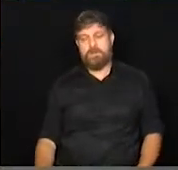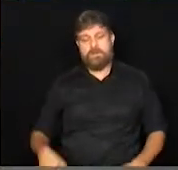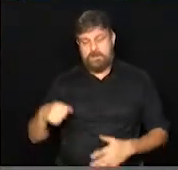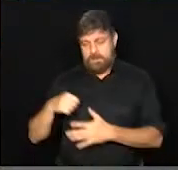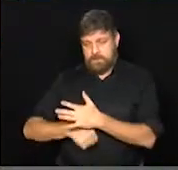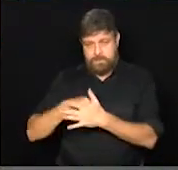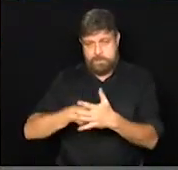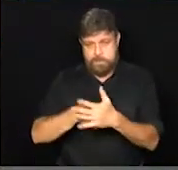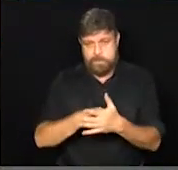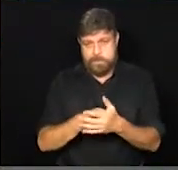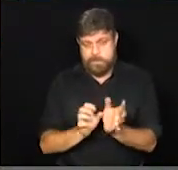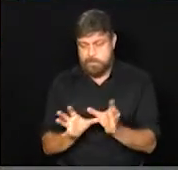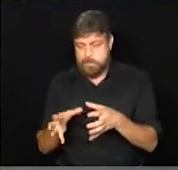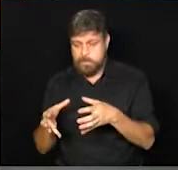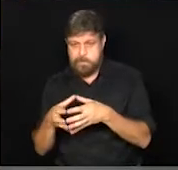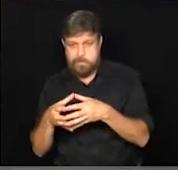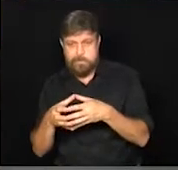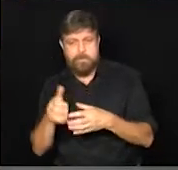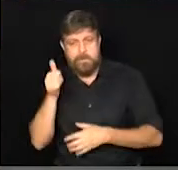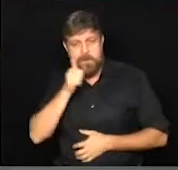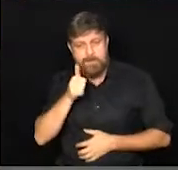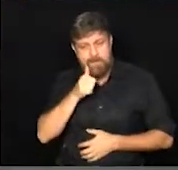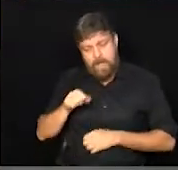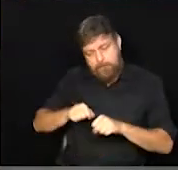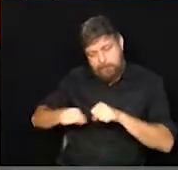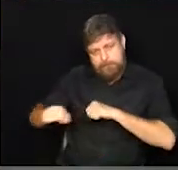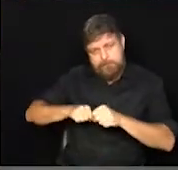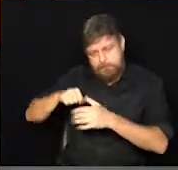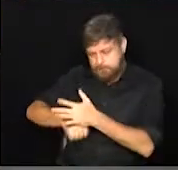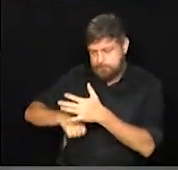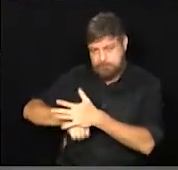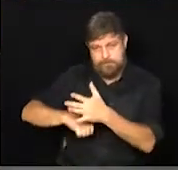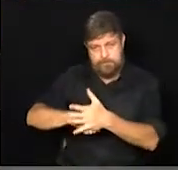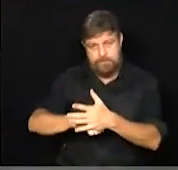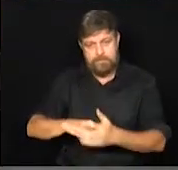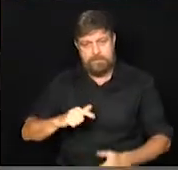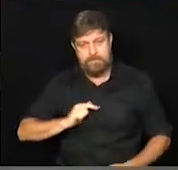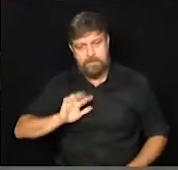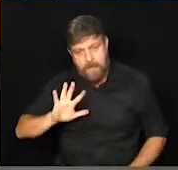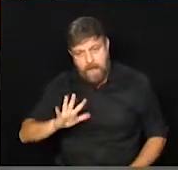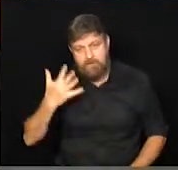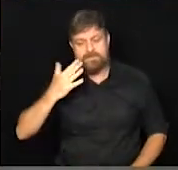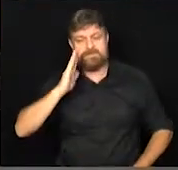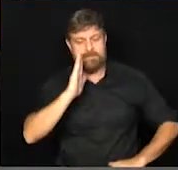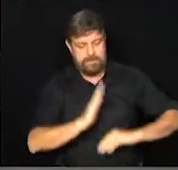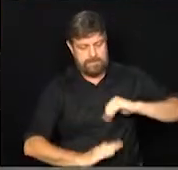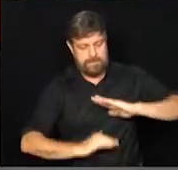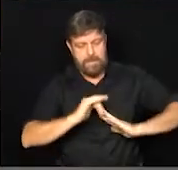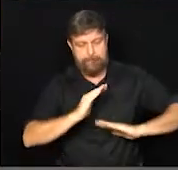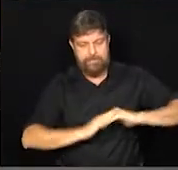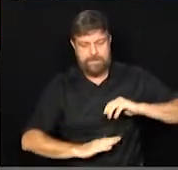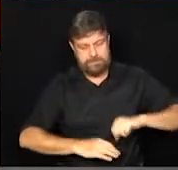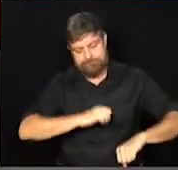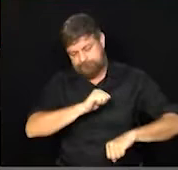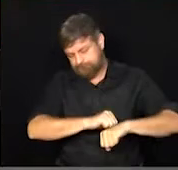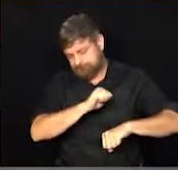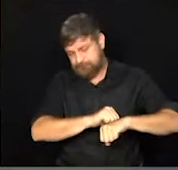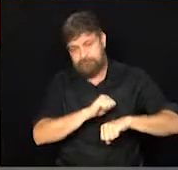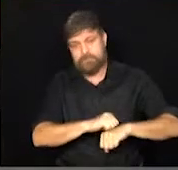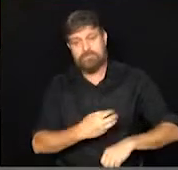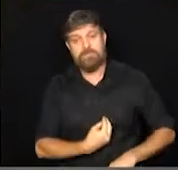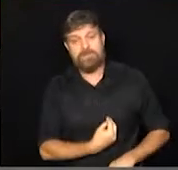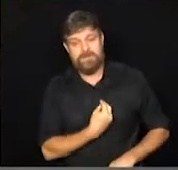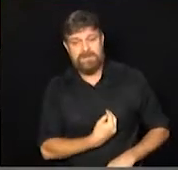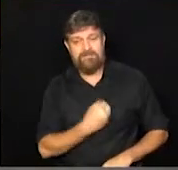das organizações, dos coletivos, dos movimentos, se torne uma realidade concreta, presente na vida